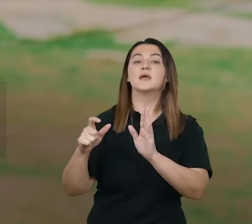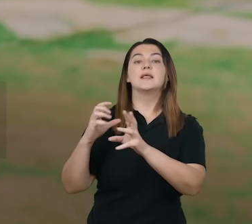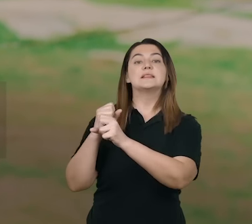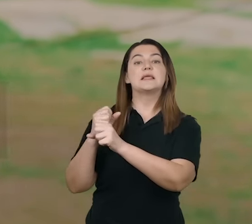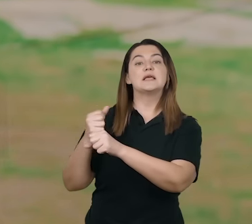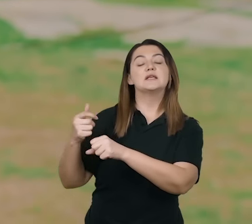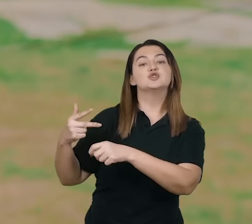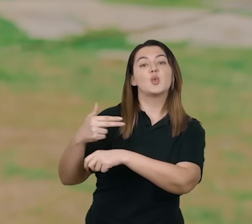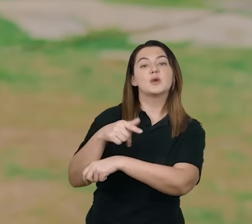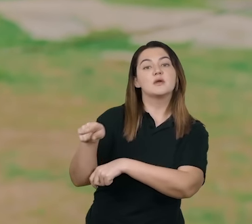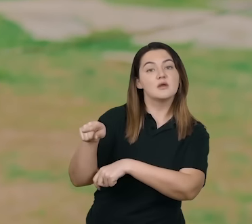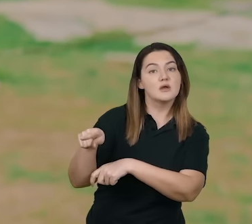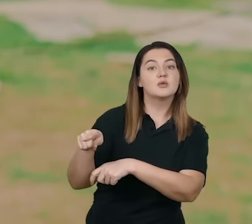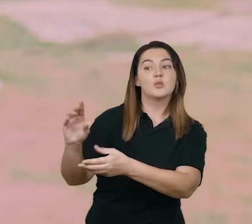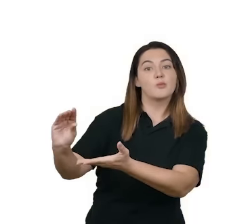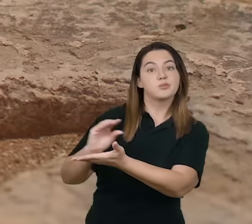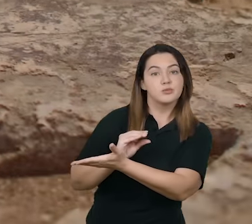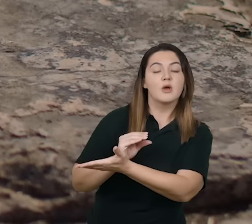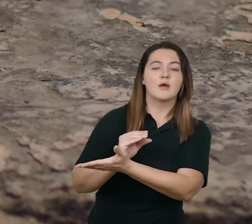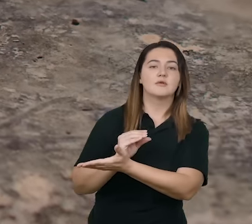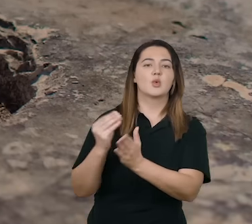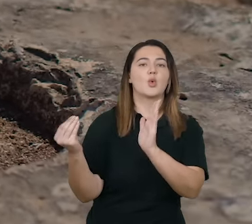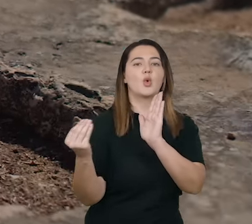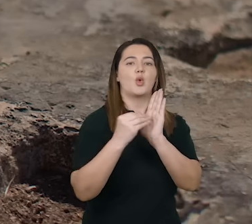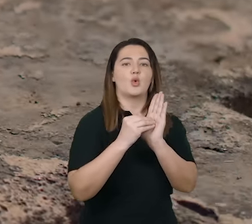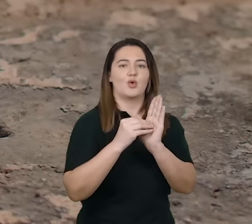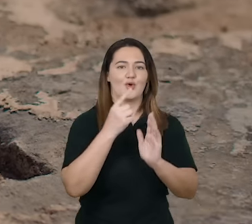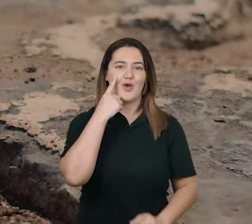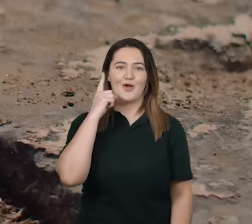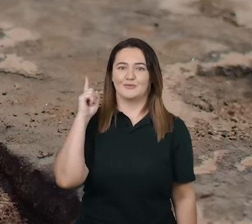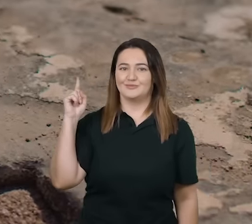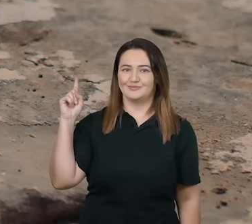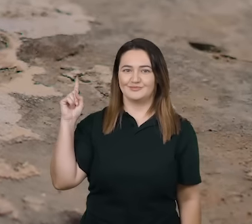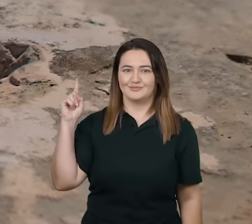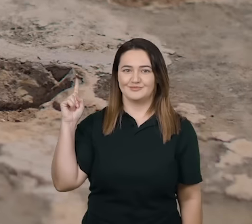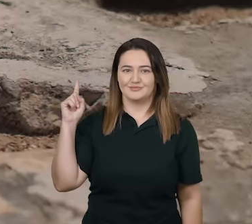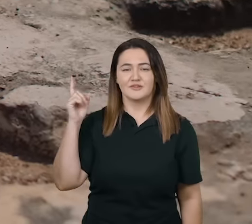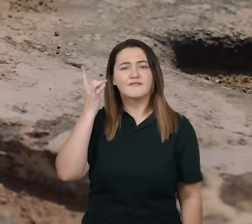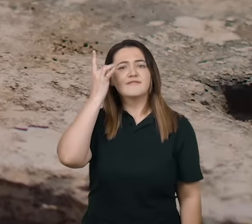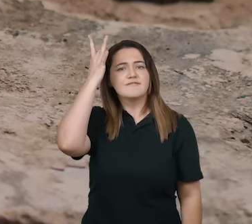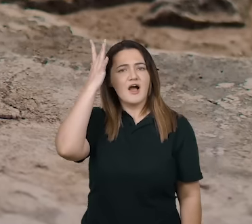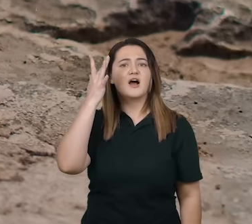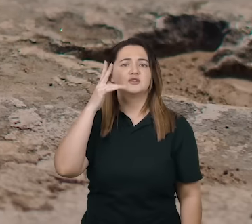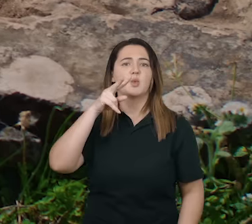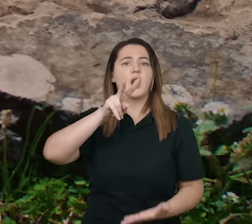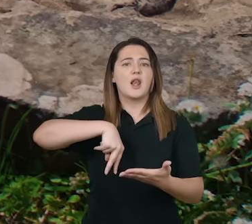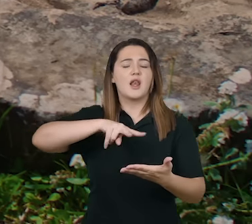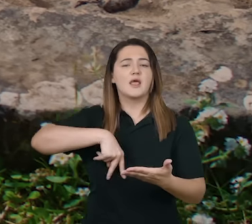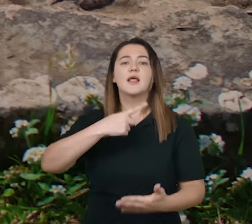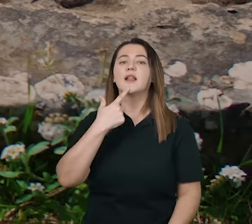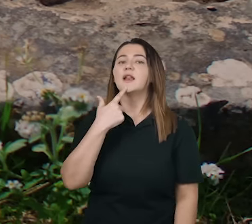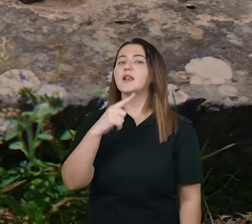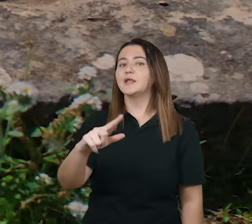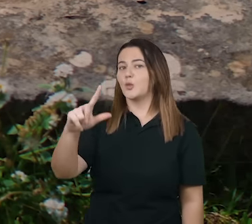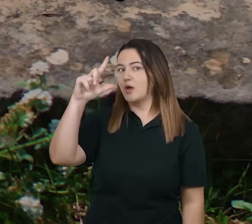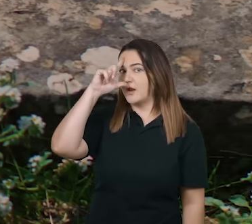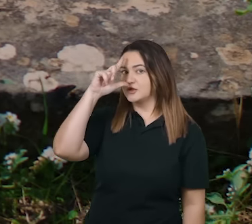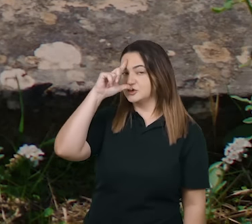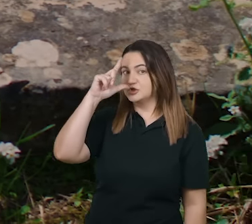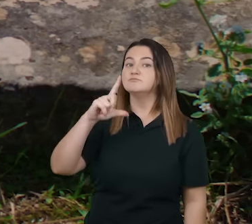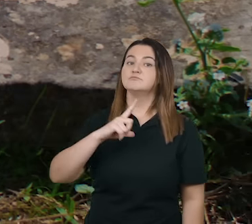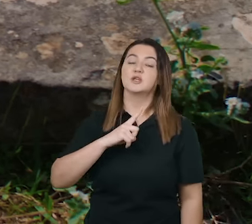esta benfeitoria de um dos cidadãos de Corinto. E a inscrição está bem aqui, bem fácil de ler. Ela está em latim. E você tem o